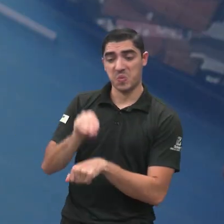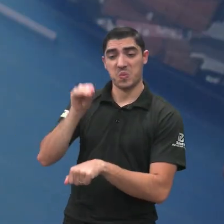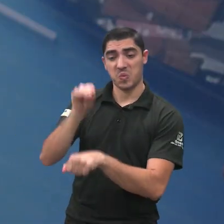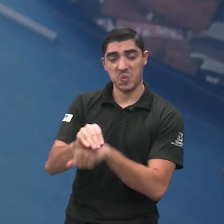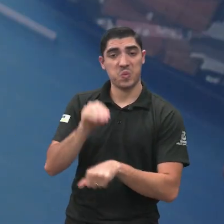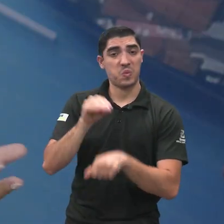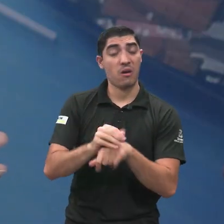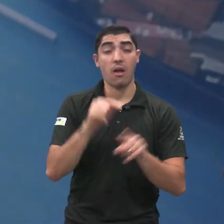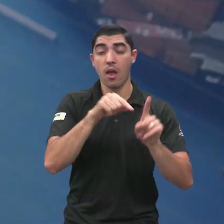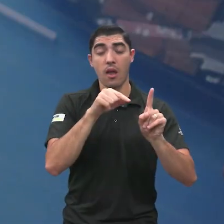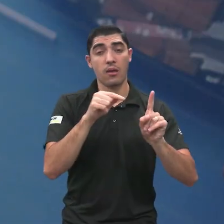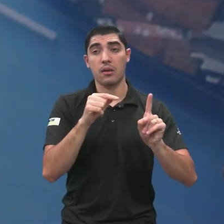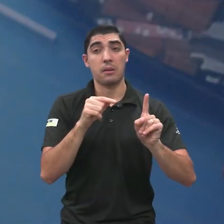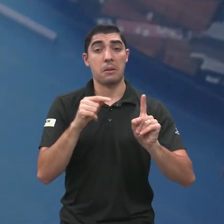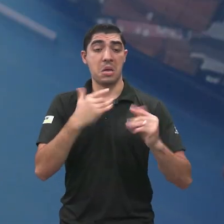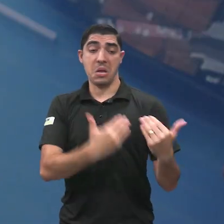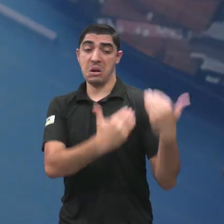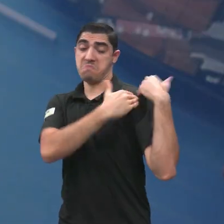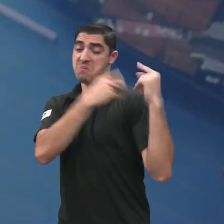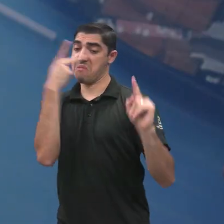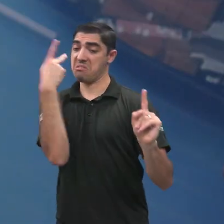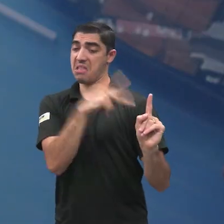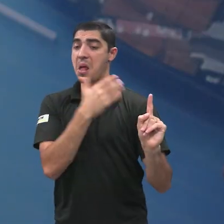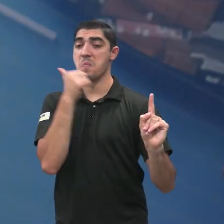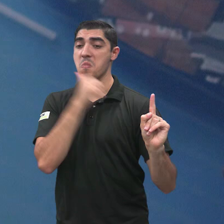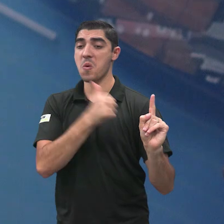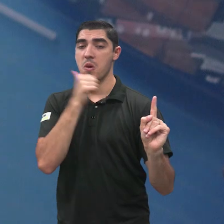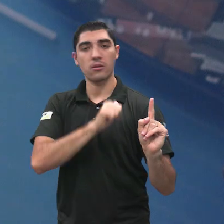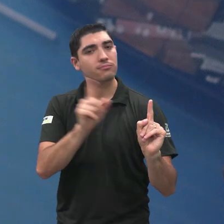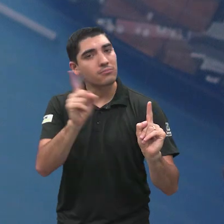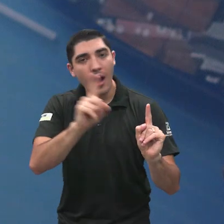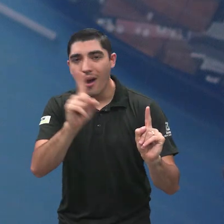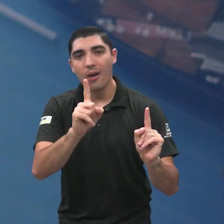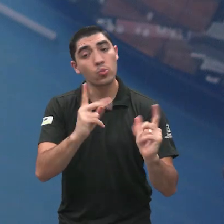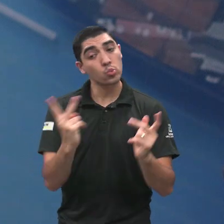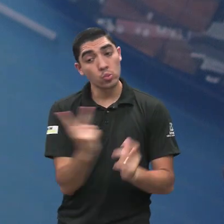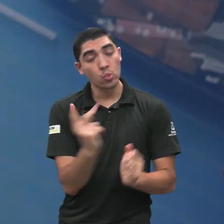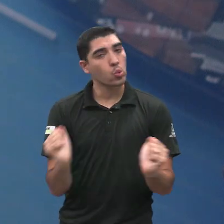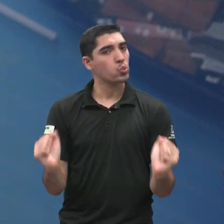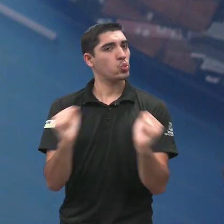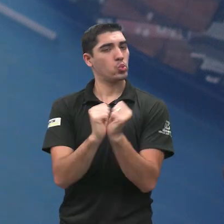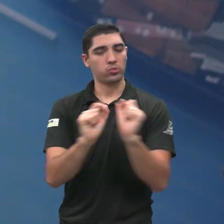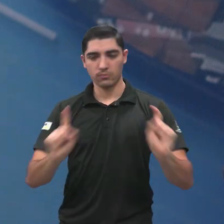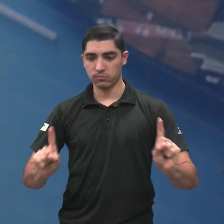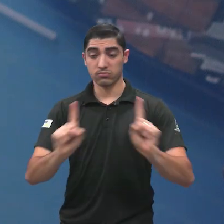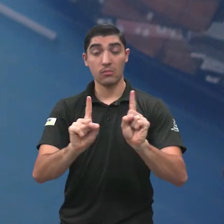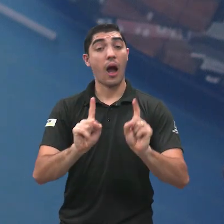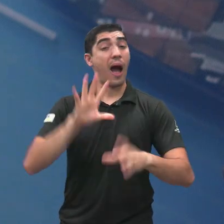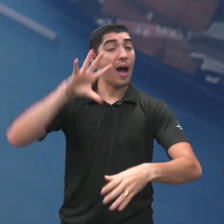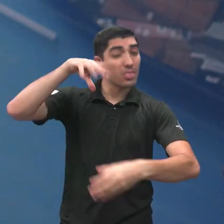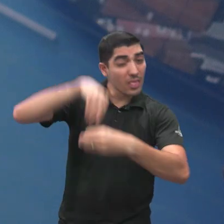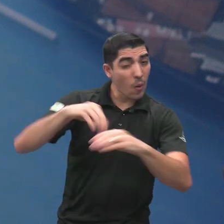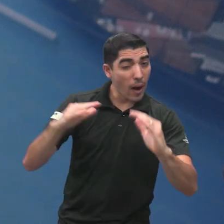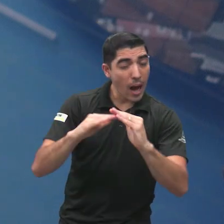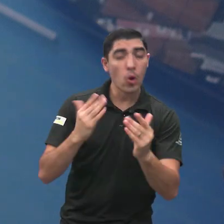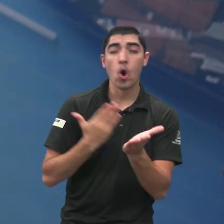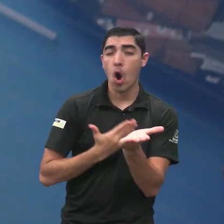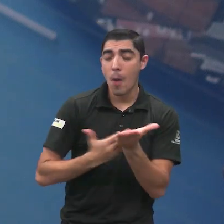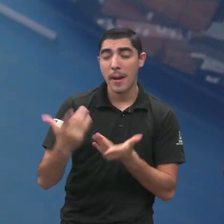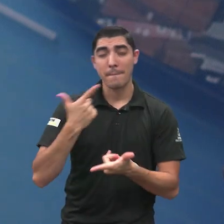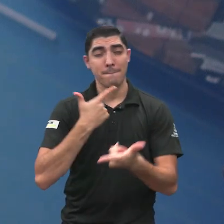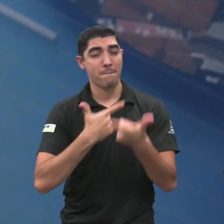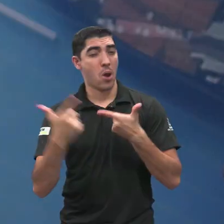ficando exaustiva, né? E acaba criando também muitas discussões dentro da casa. Então, assim, eu creio que com